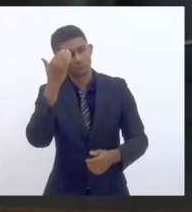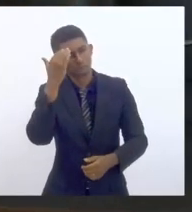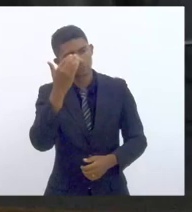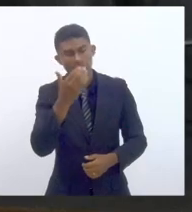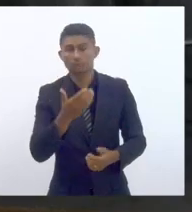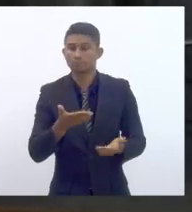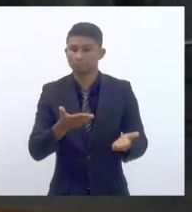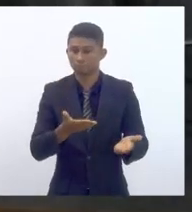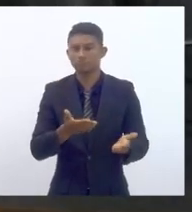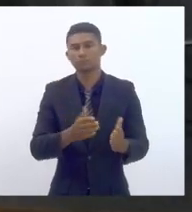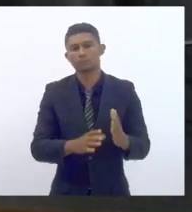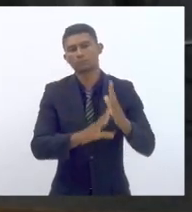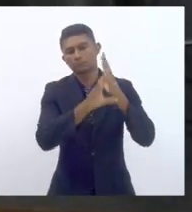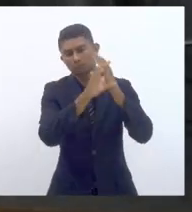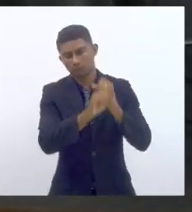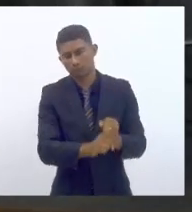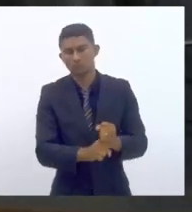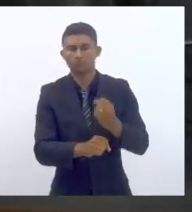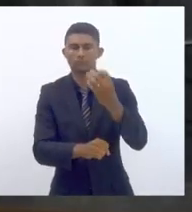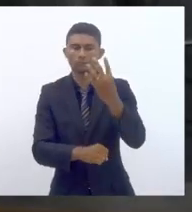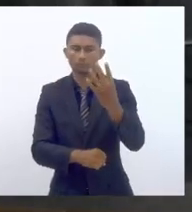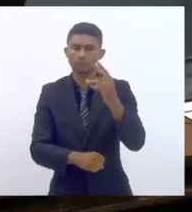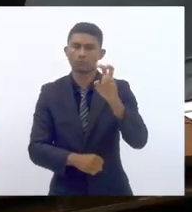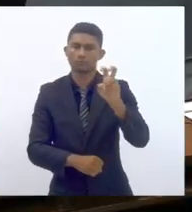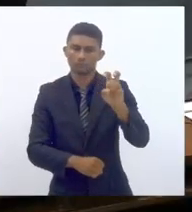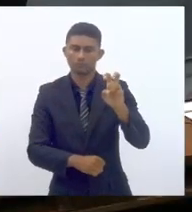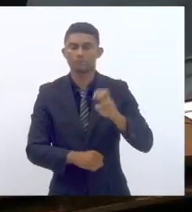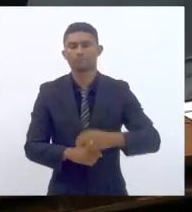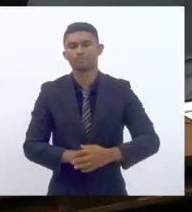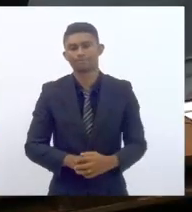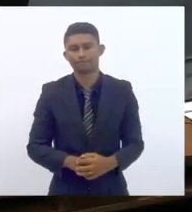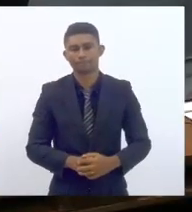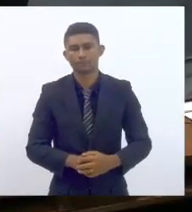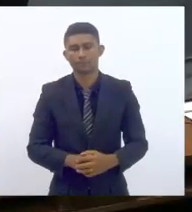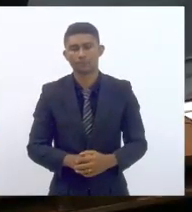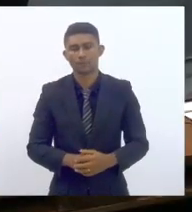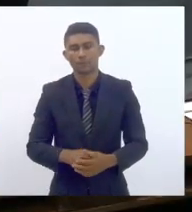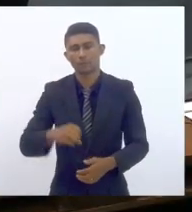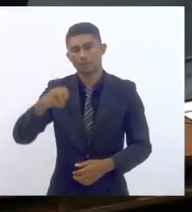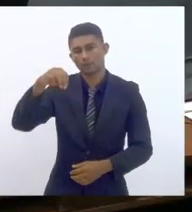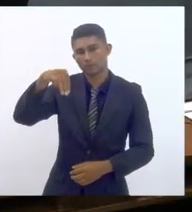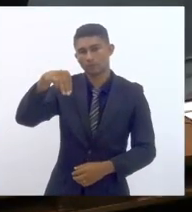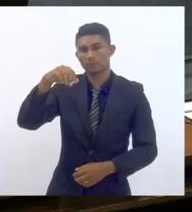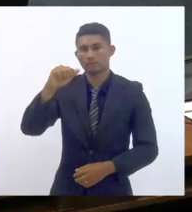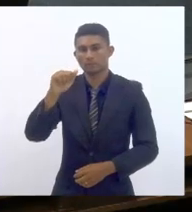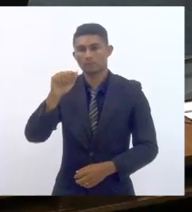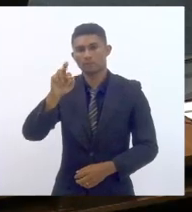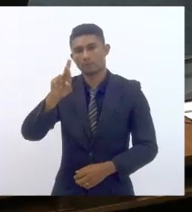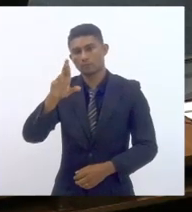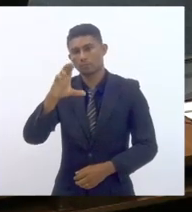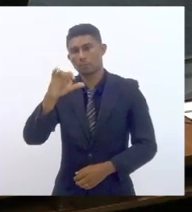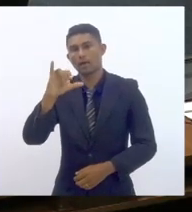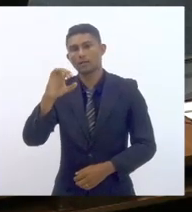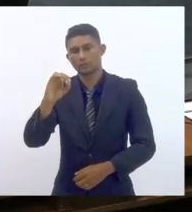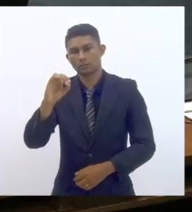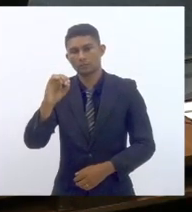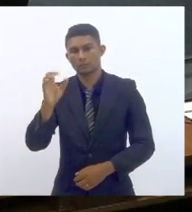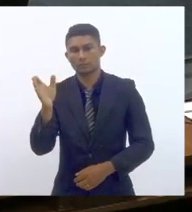Jorge Felipe Neto vota sim, 45. Deputado Márcio Canella.